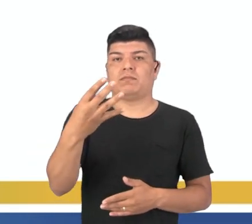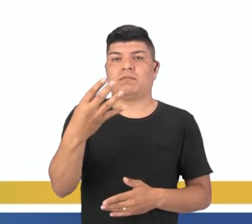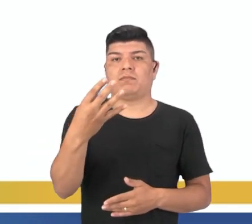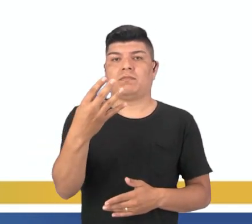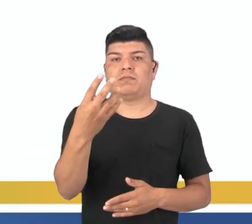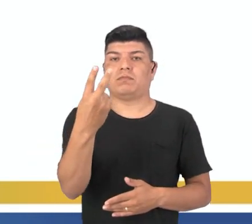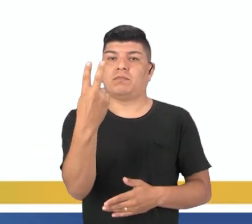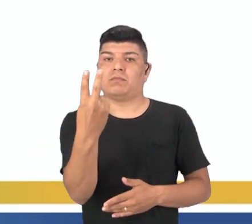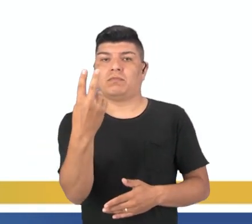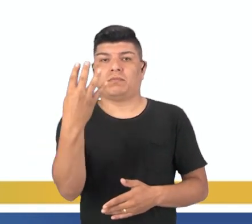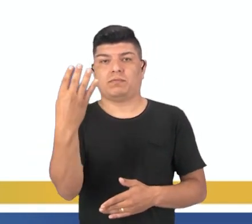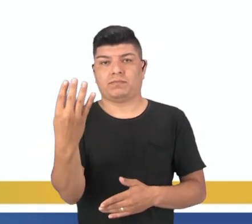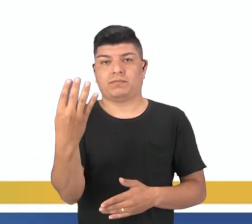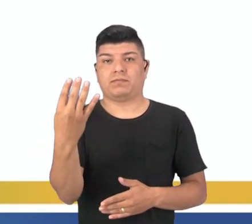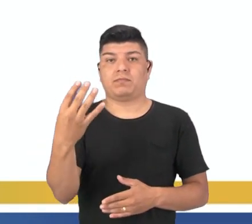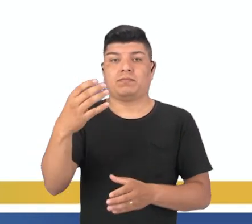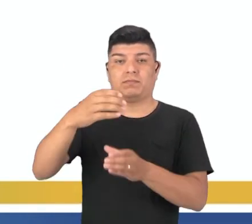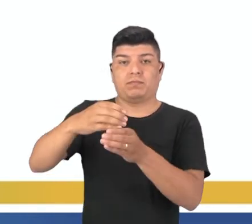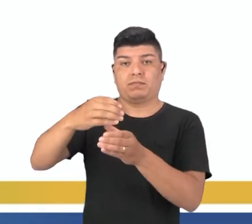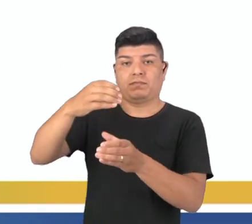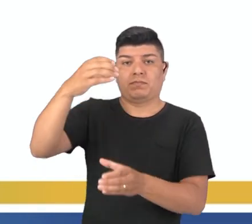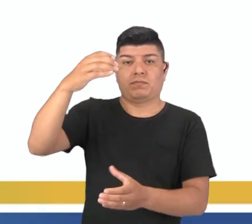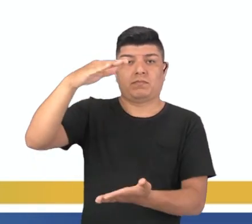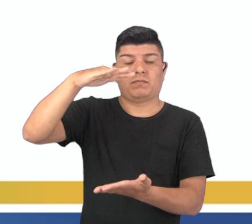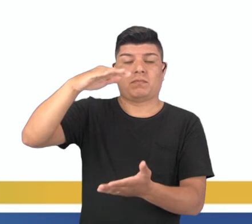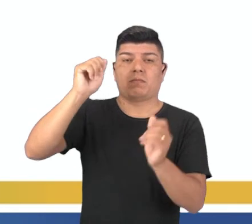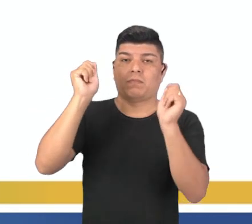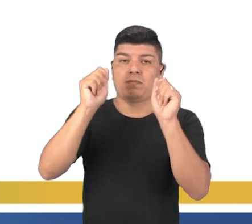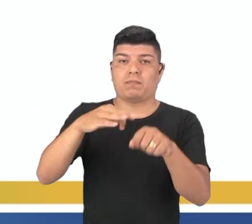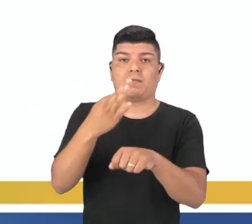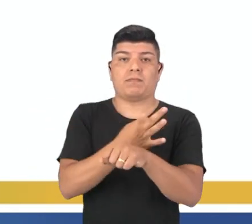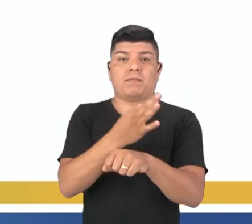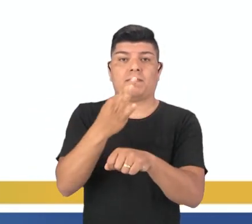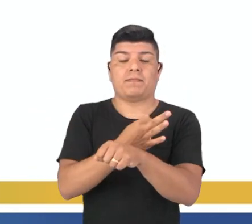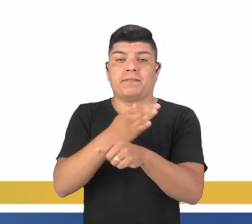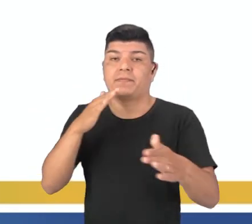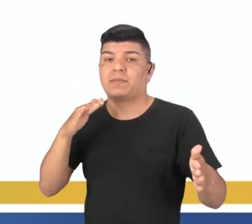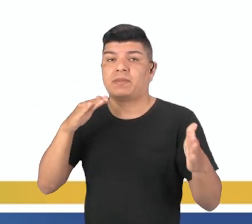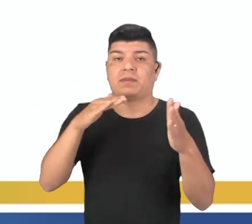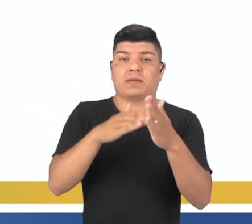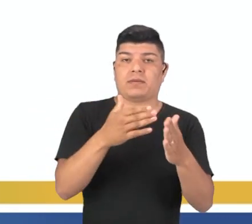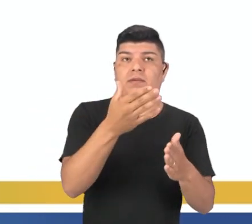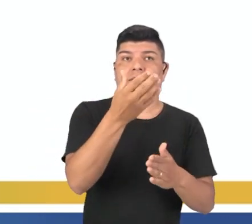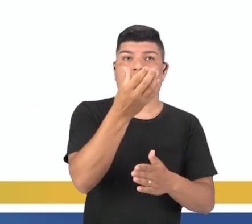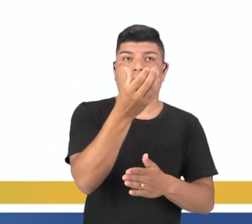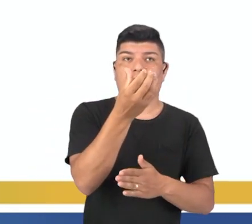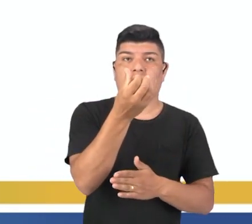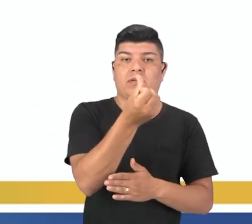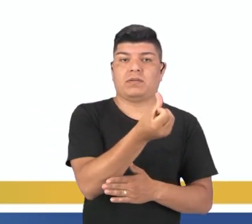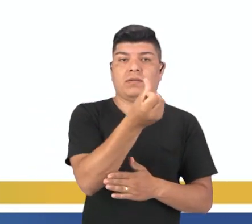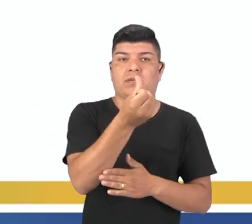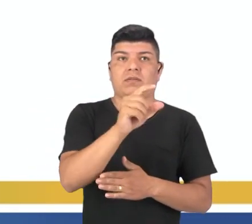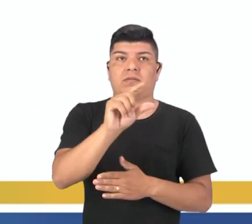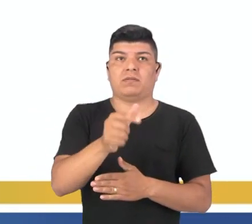66,4424. Assim, esse cilindro, ele pode armazenar até